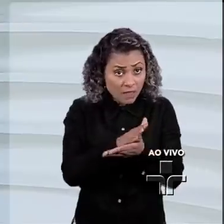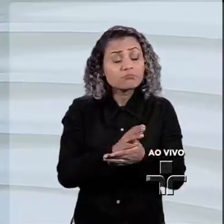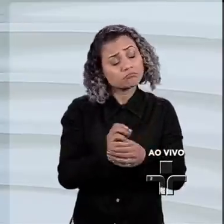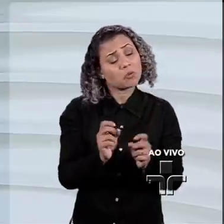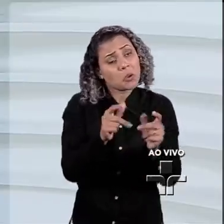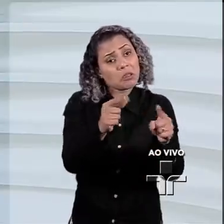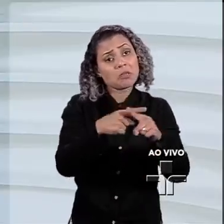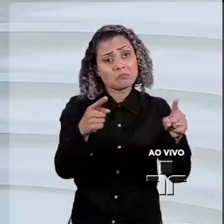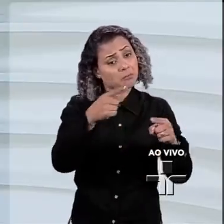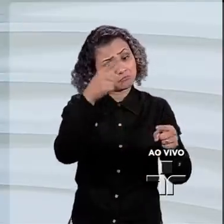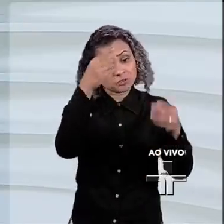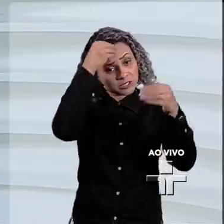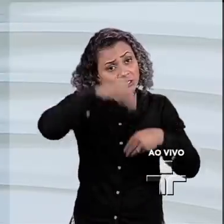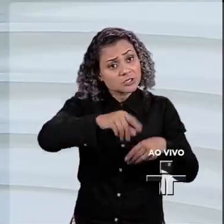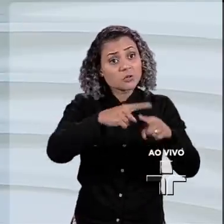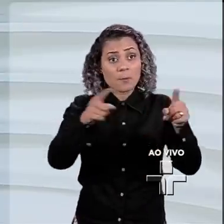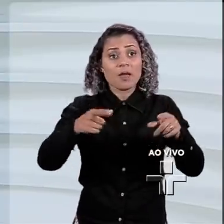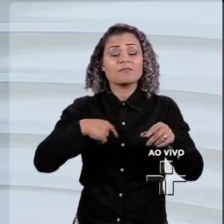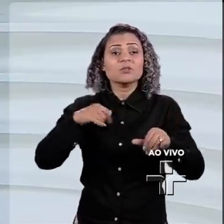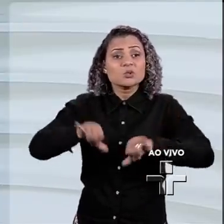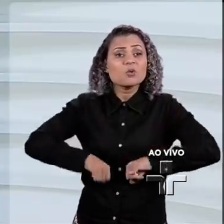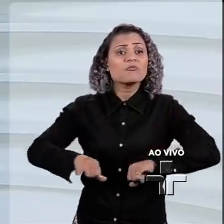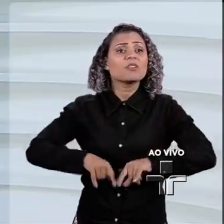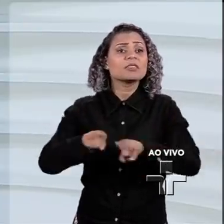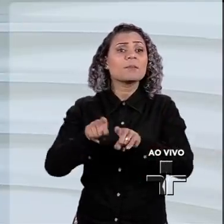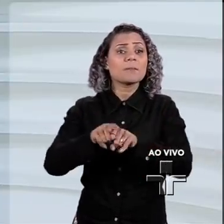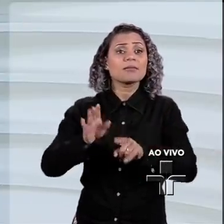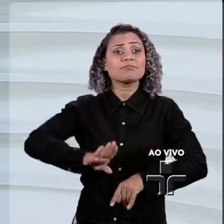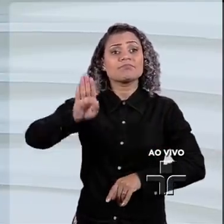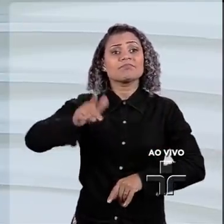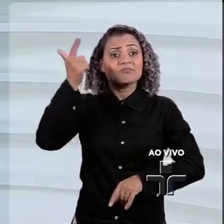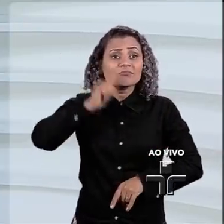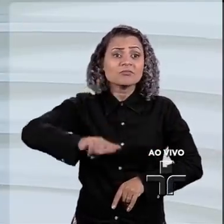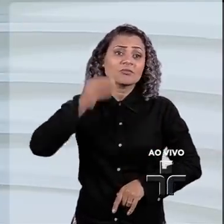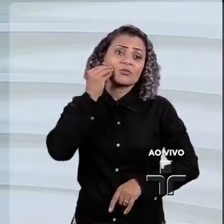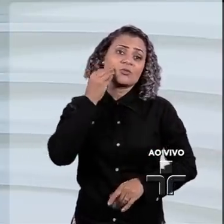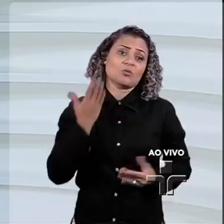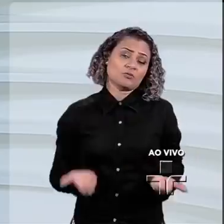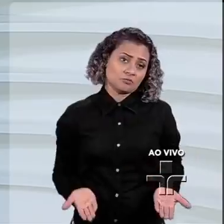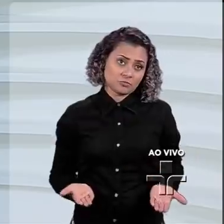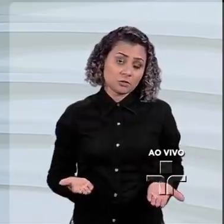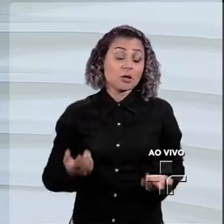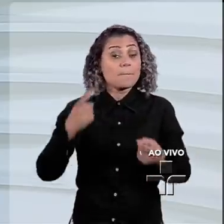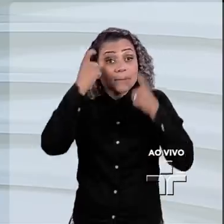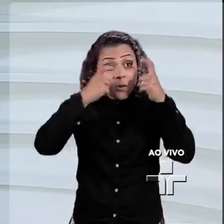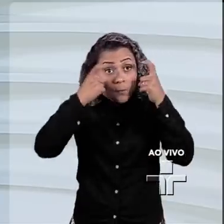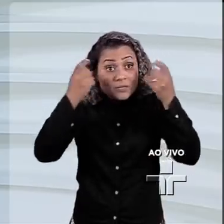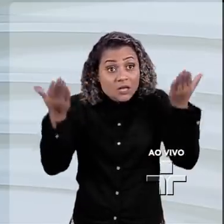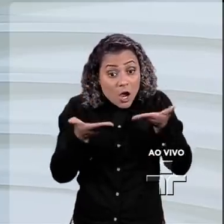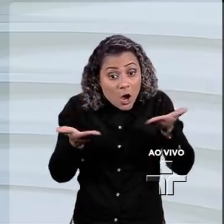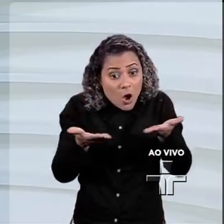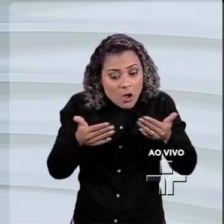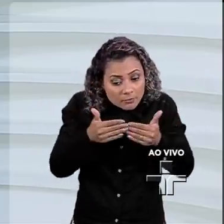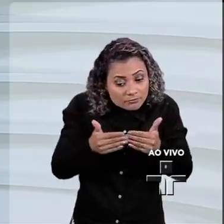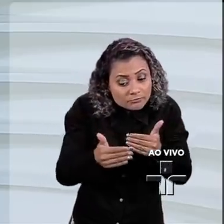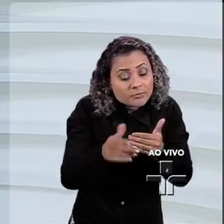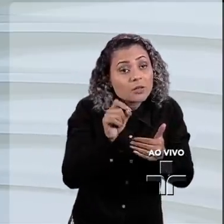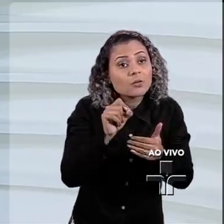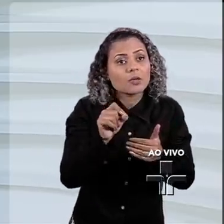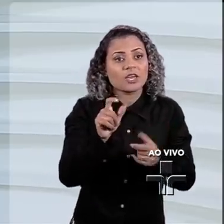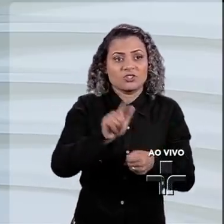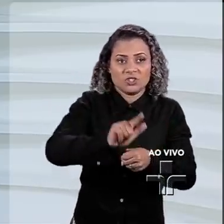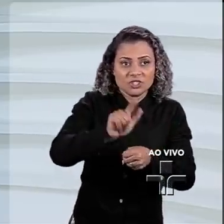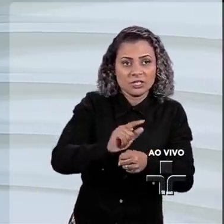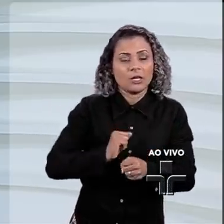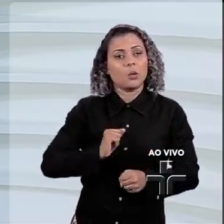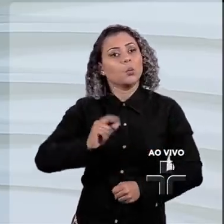também renovação nas próximas vezes que eu for tentar um novo mandato. Eu acho que a preocupação agora é muito mais com a gestão, com o